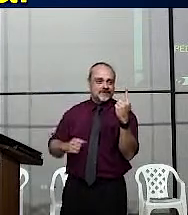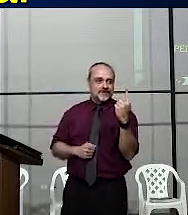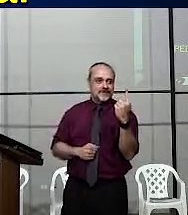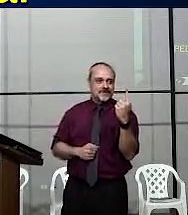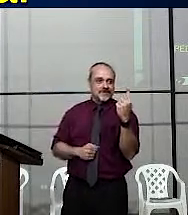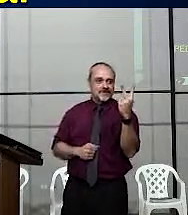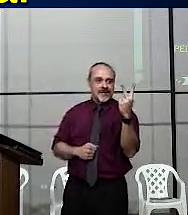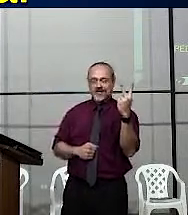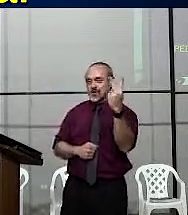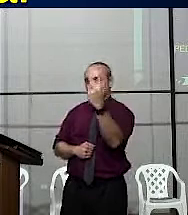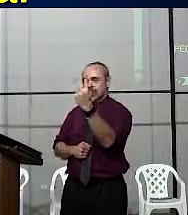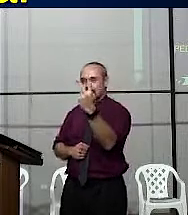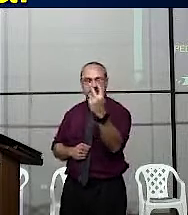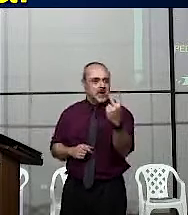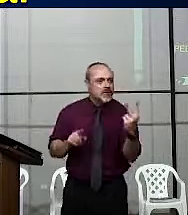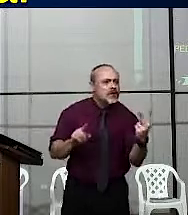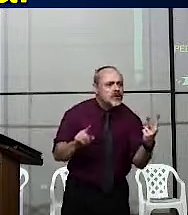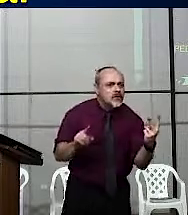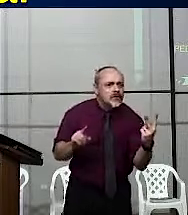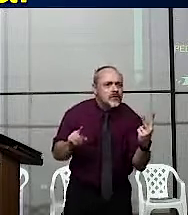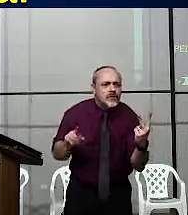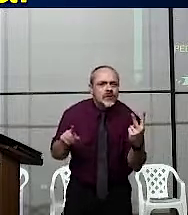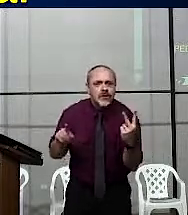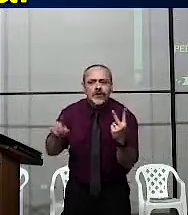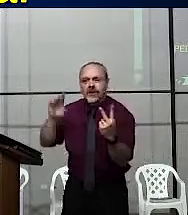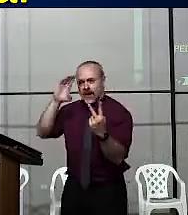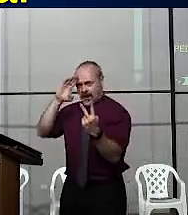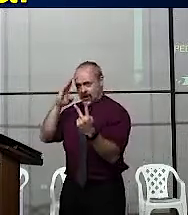Confessar. A segunda coisa,